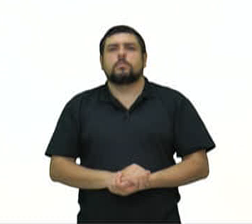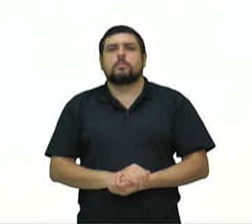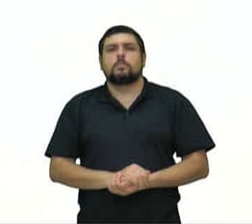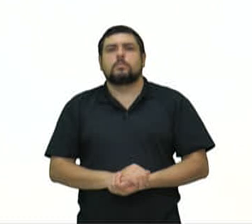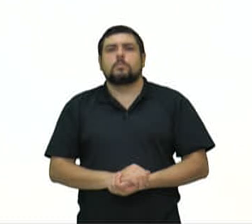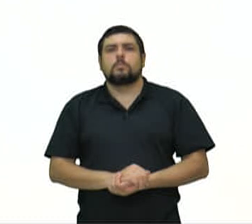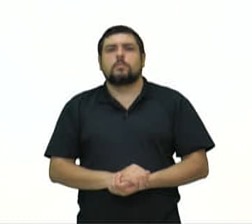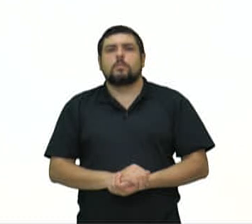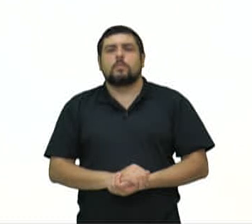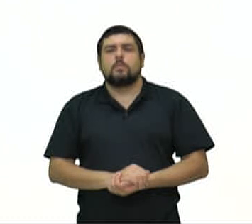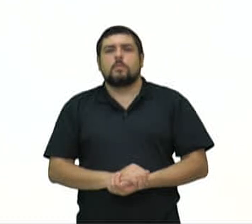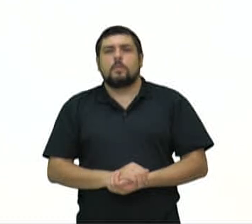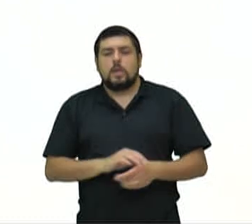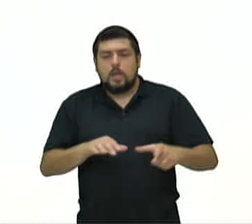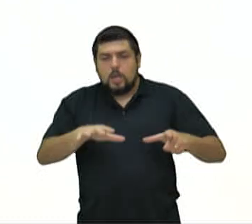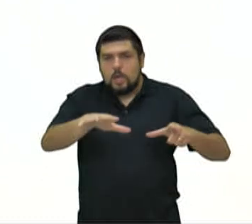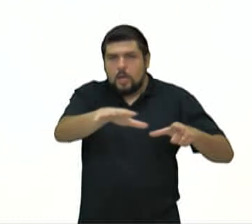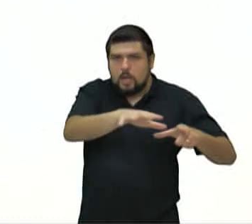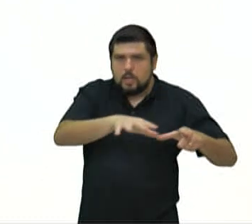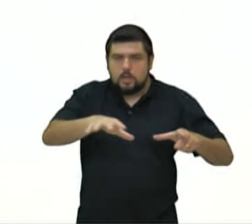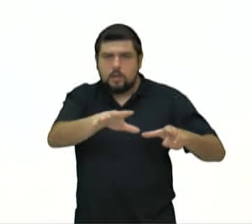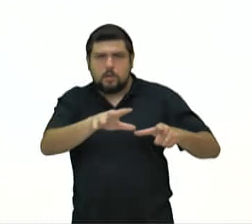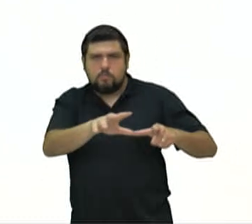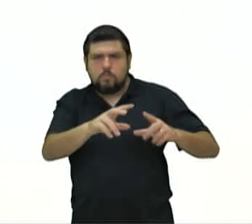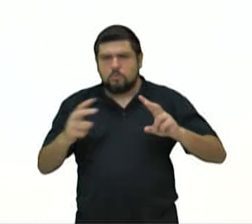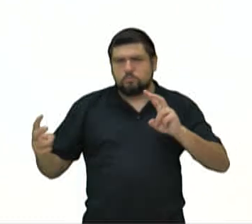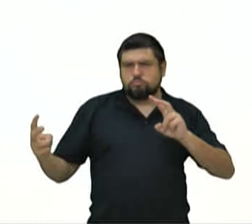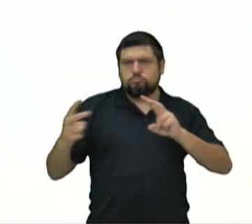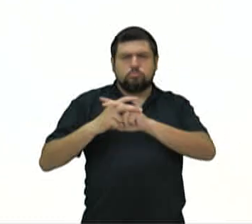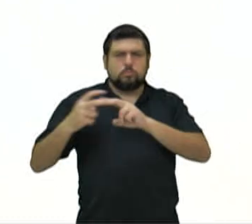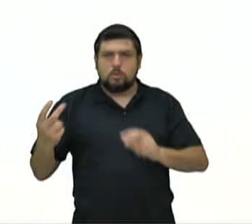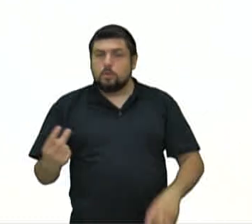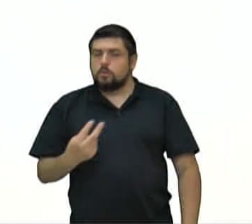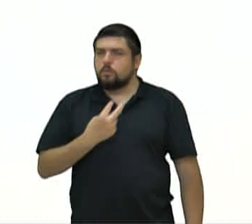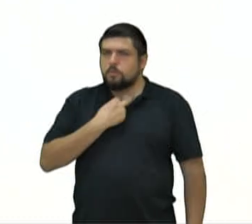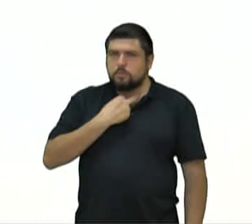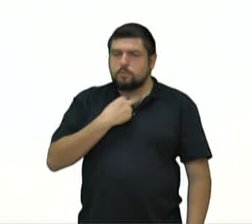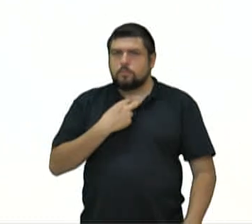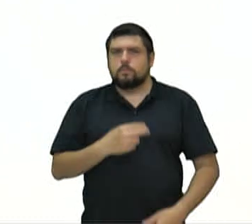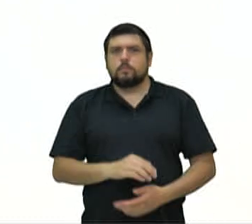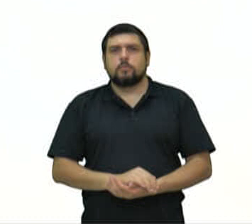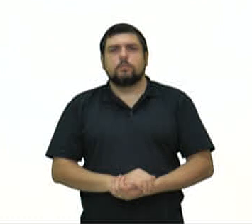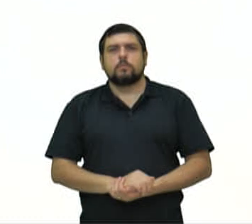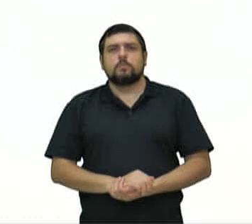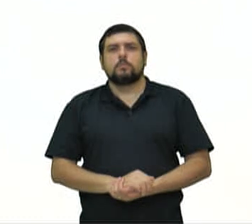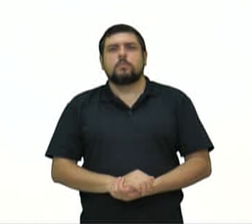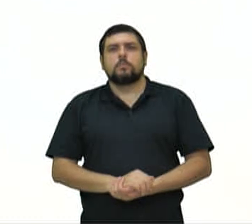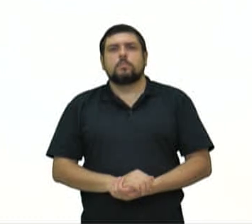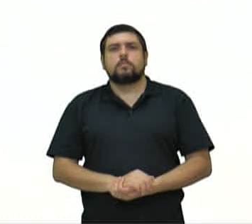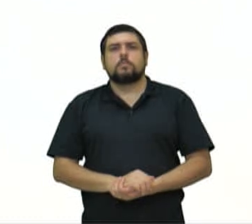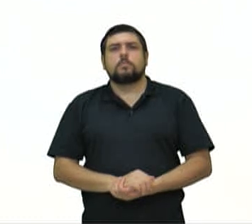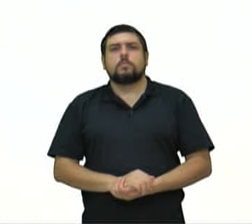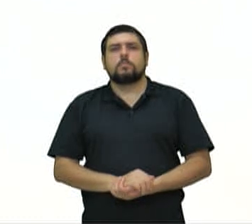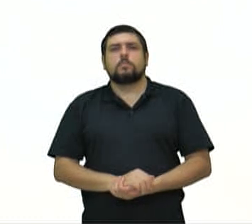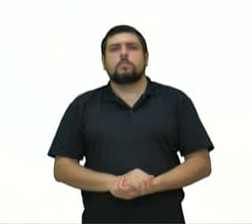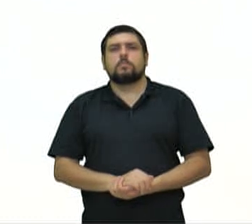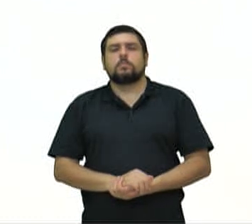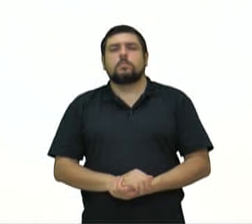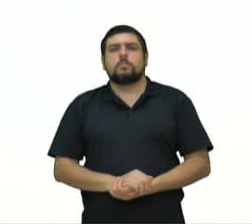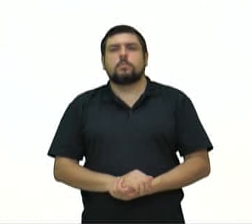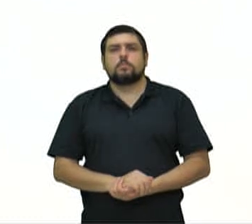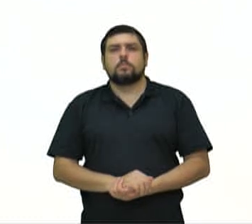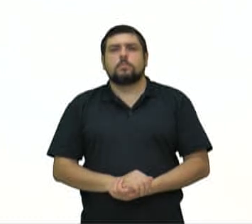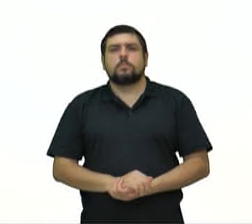confrontar os outros jogadores ou agredir os outros jogadores. The referee, que é o juiz, watches to make